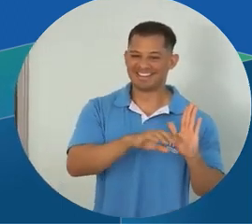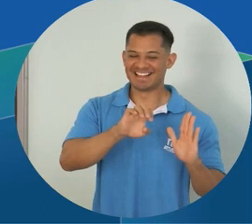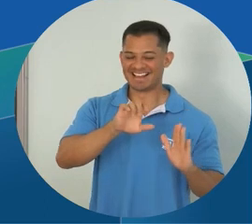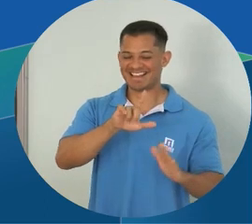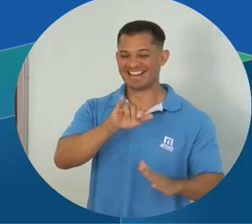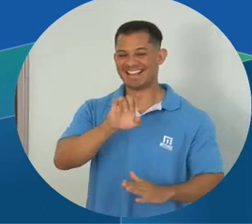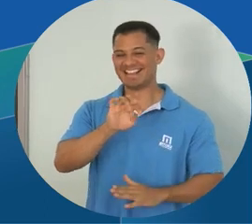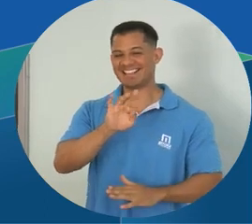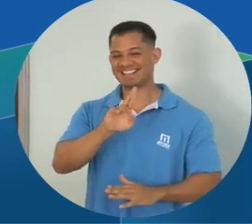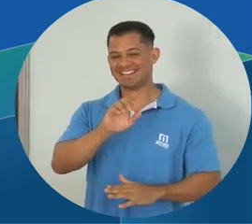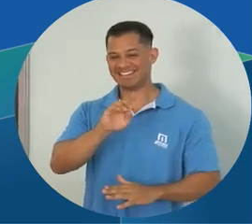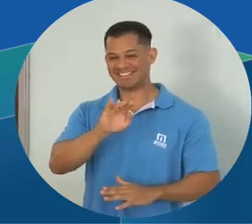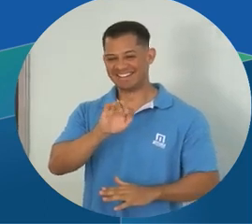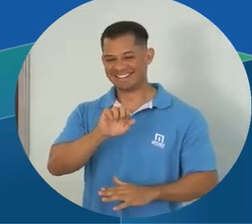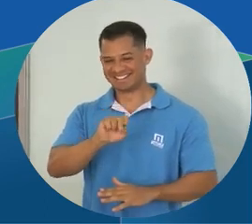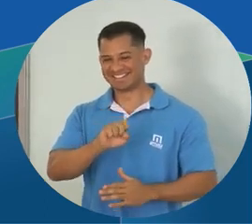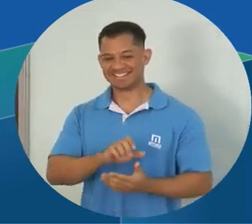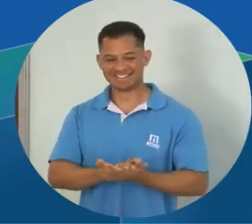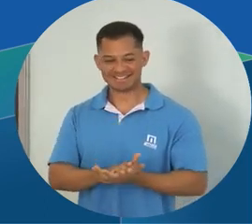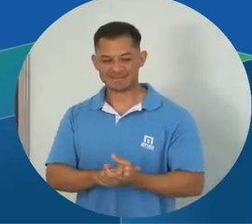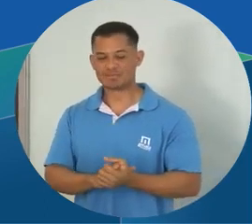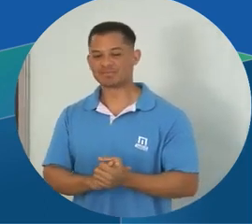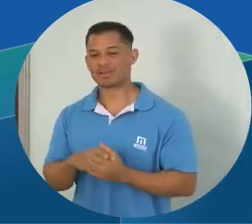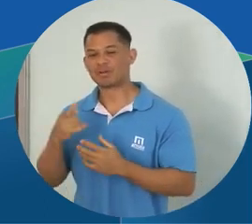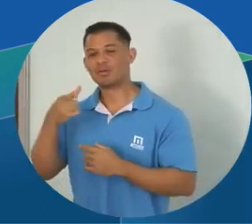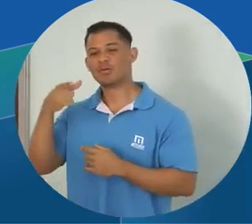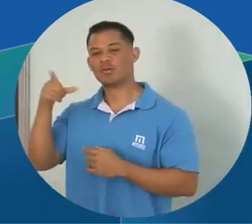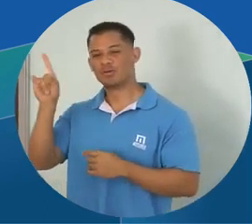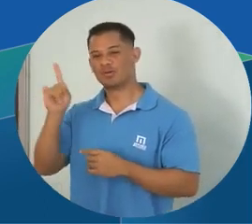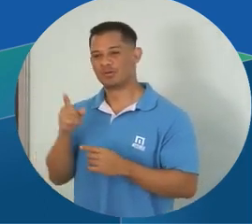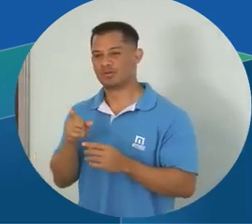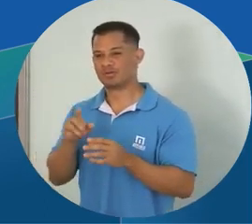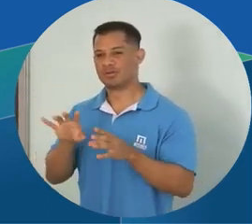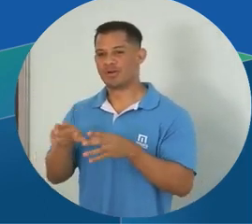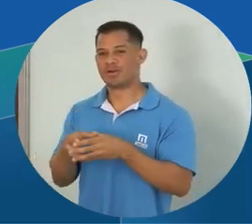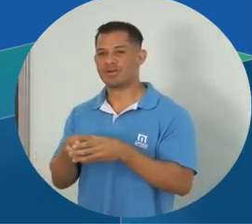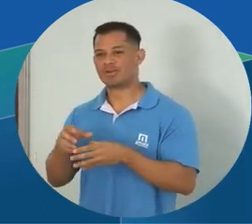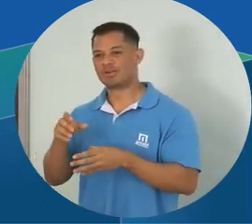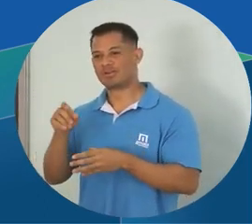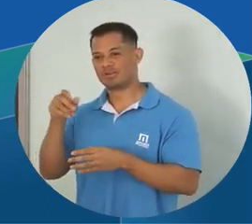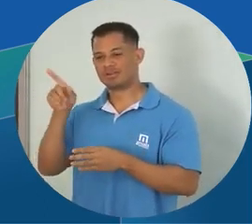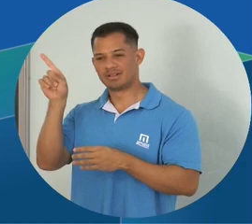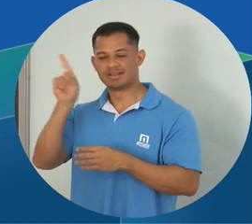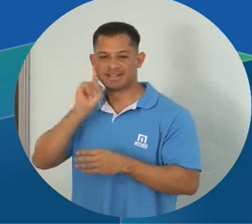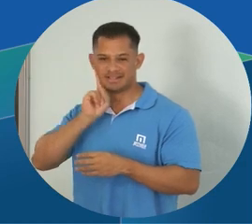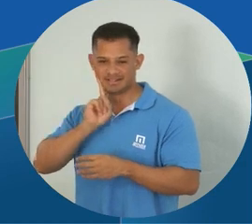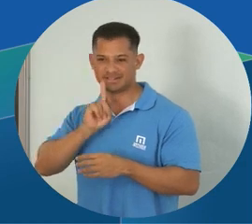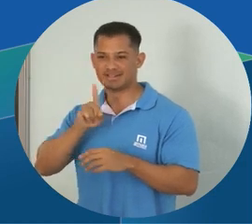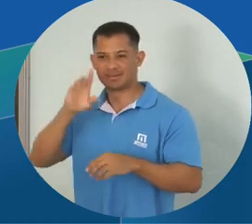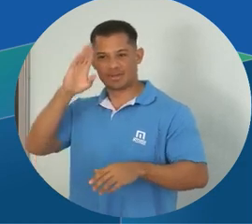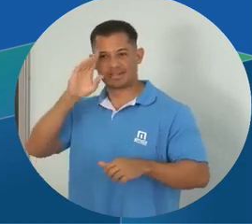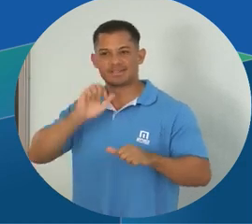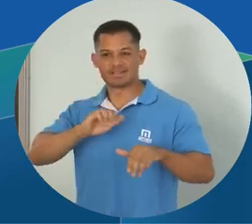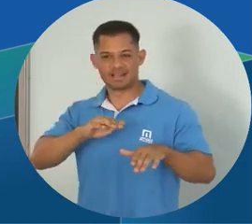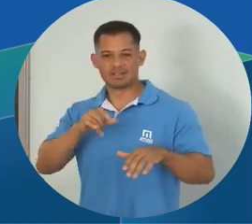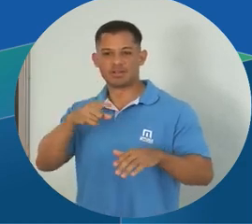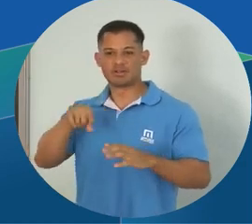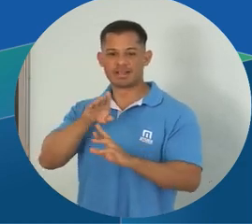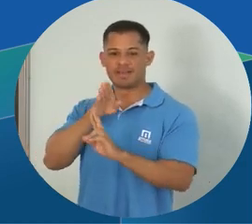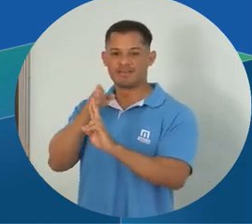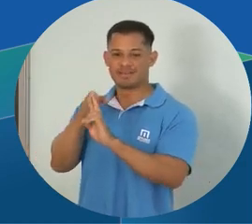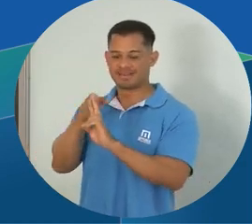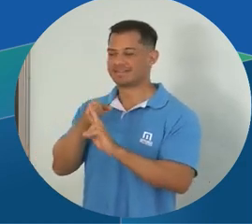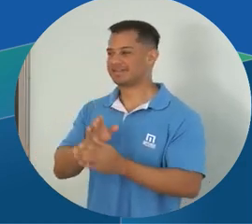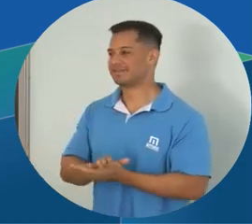fator de segurança mais global. E aqui o outro órgão norte-americano também do Exército, que a gente acaba utilizando como referência.